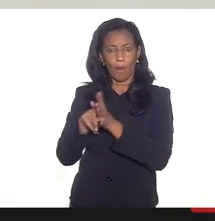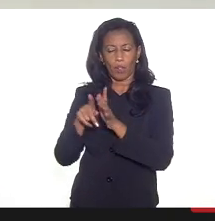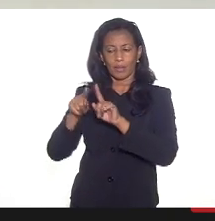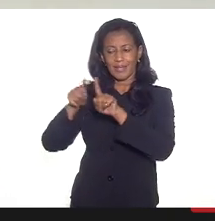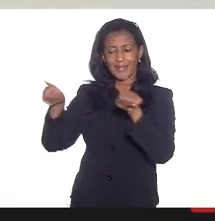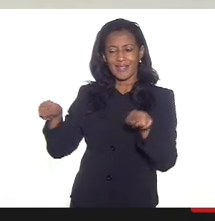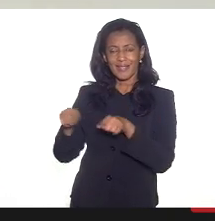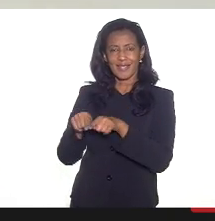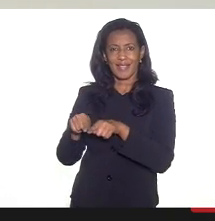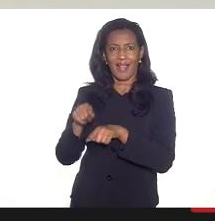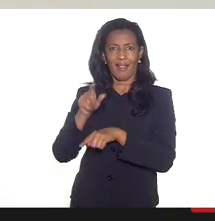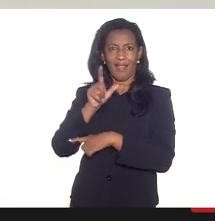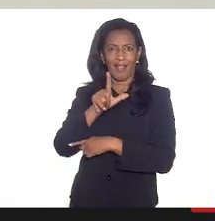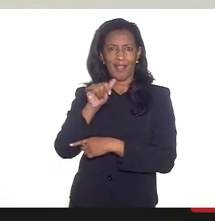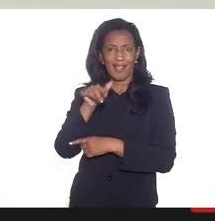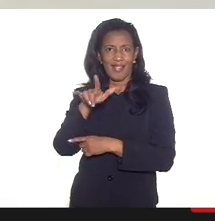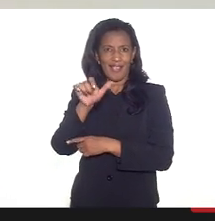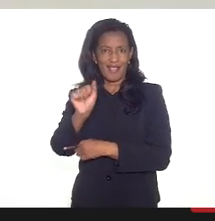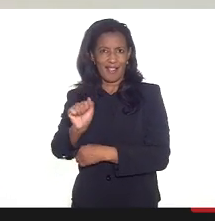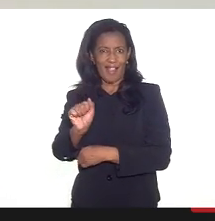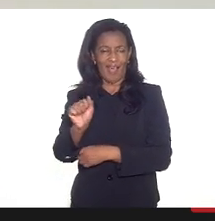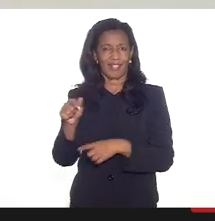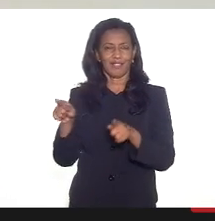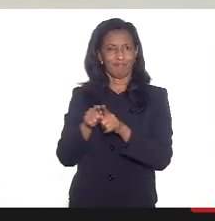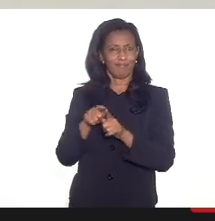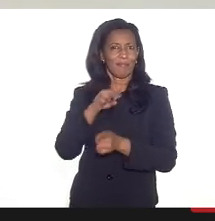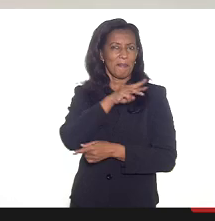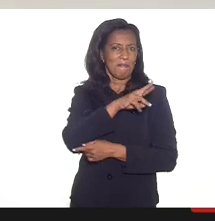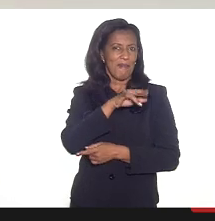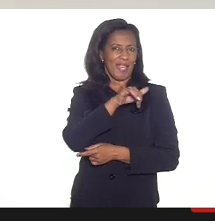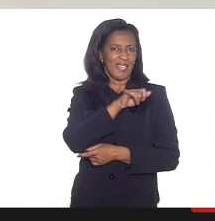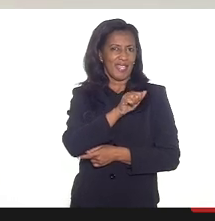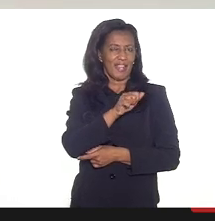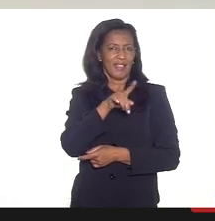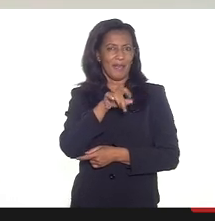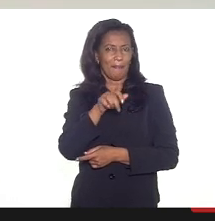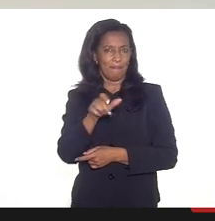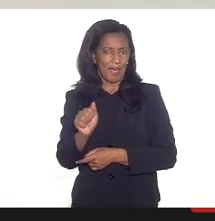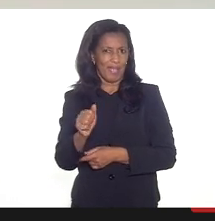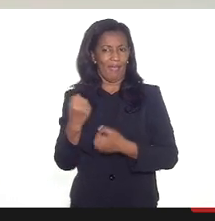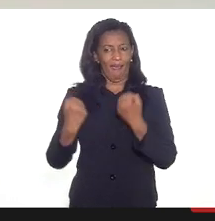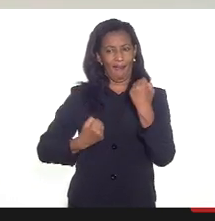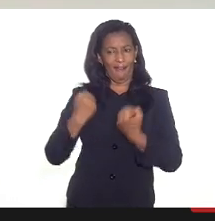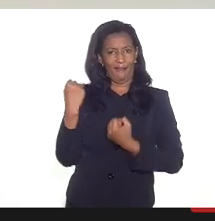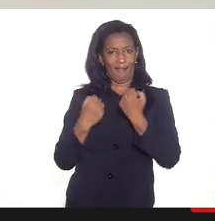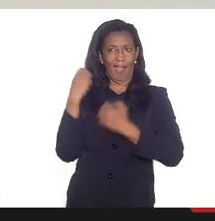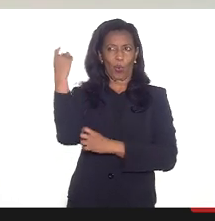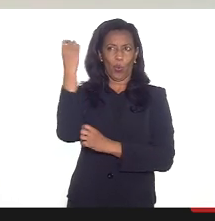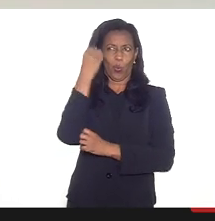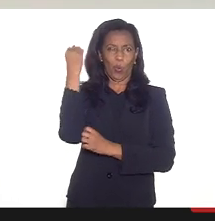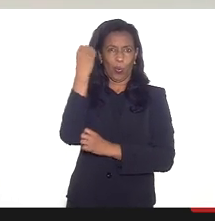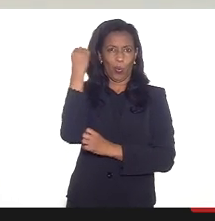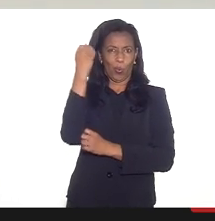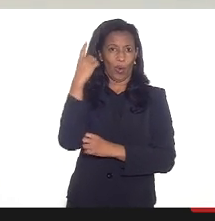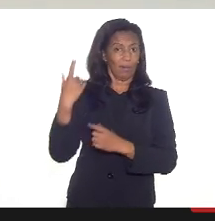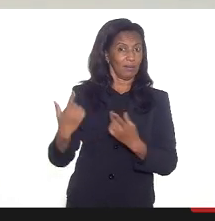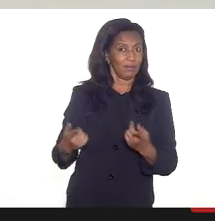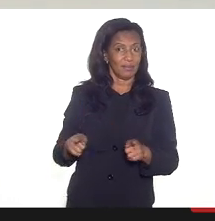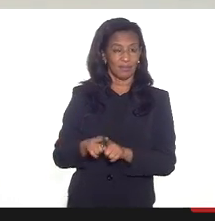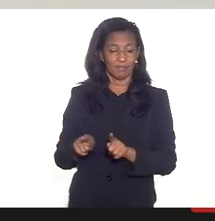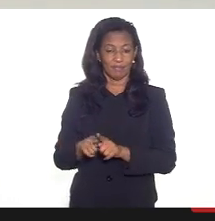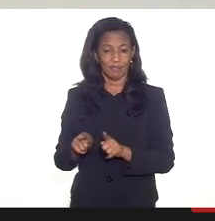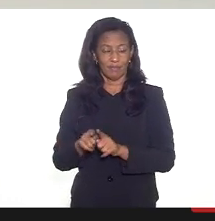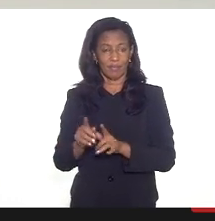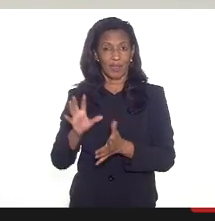Lilás, a Patrulha Maria da Penha, nós temos agora aqui no município a Ronda Maria da Penha também, a Sejuvida, que é